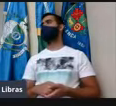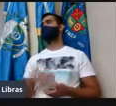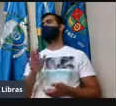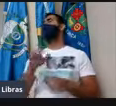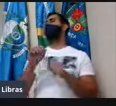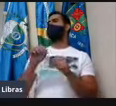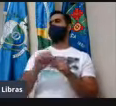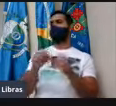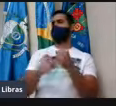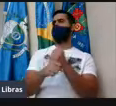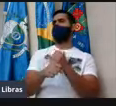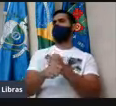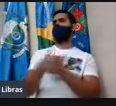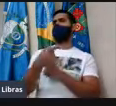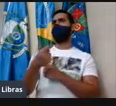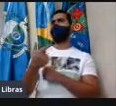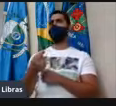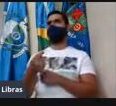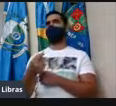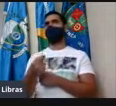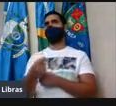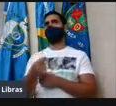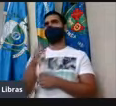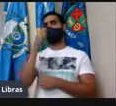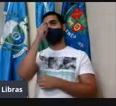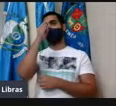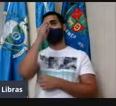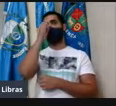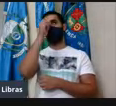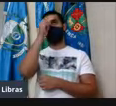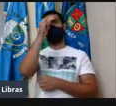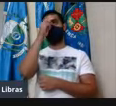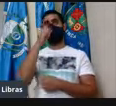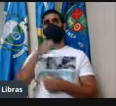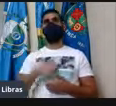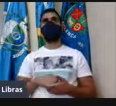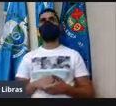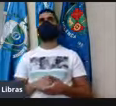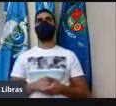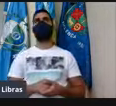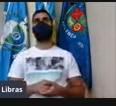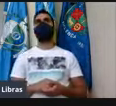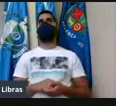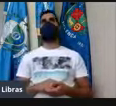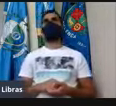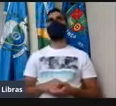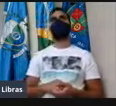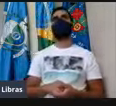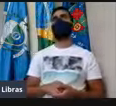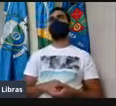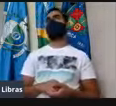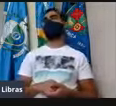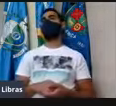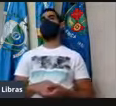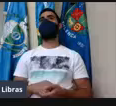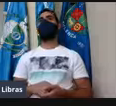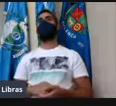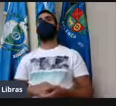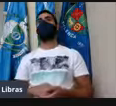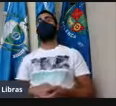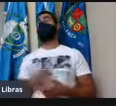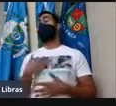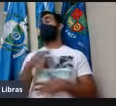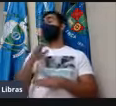em 2020 com base em 19. Deixa eu responder a sua pergunta com relação aos 9,32 que você falou.